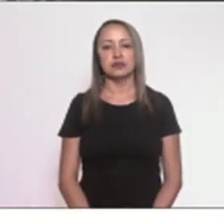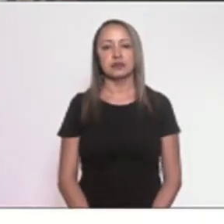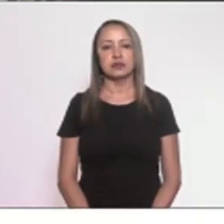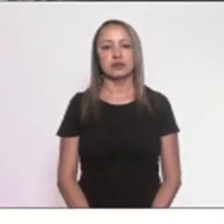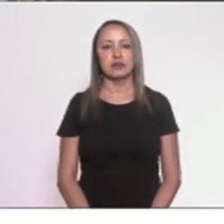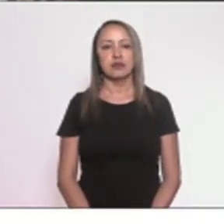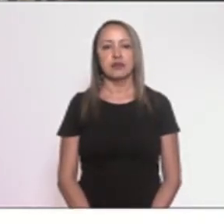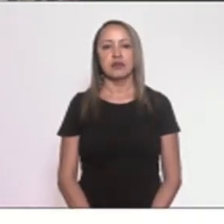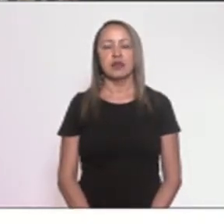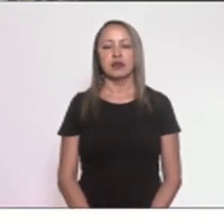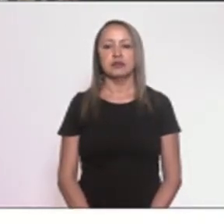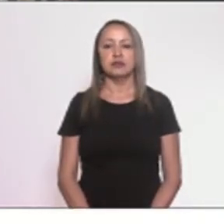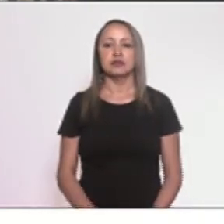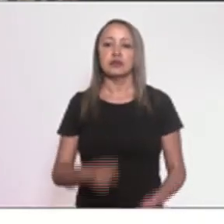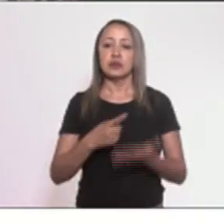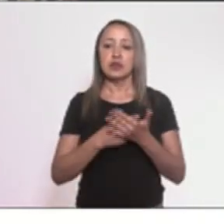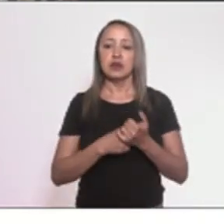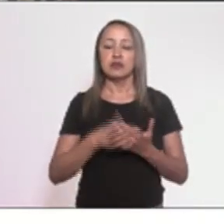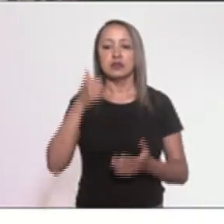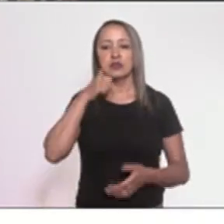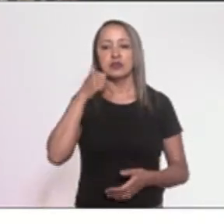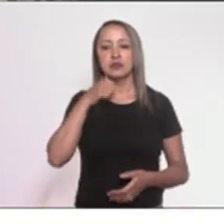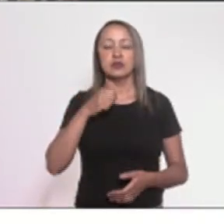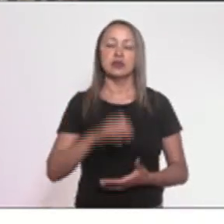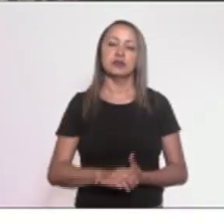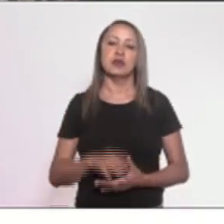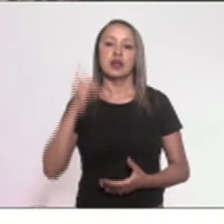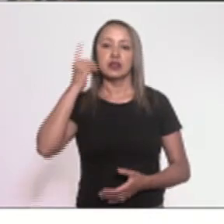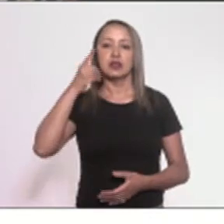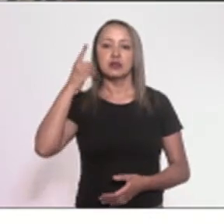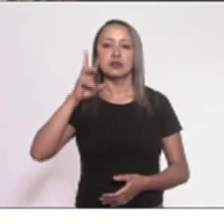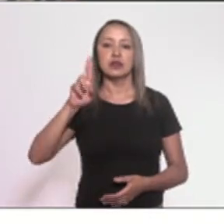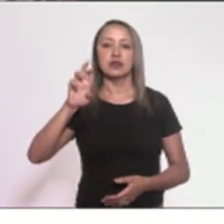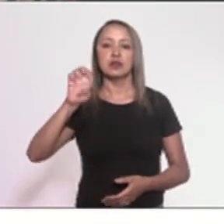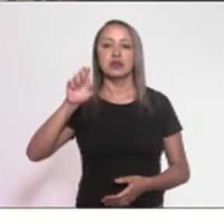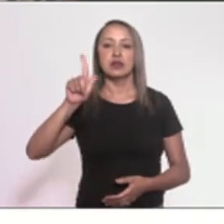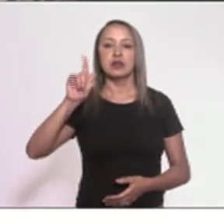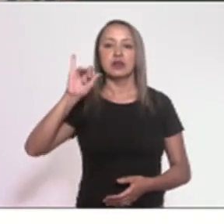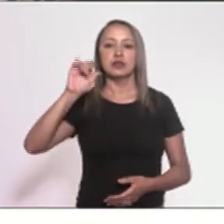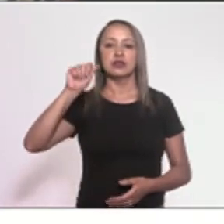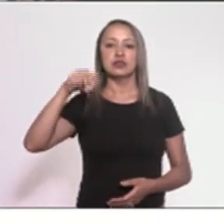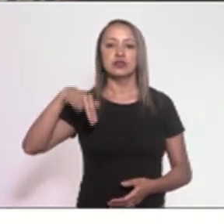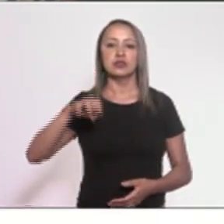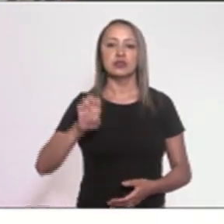Pela Comissão de Defesa do Direito da Mulher, deputada enfermeira Rejane.